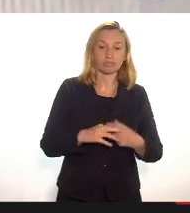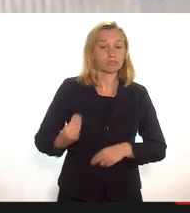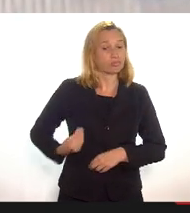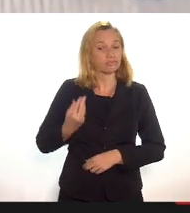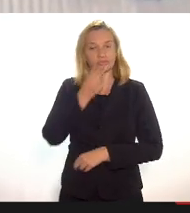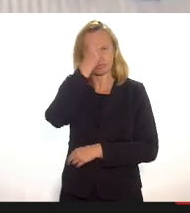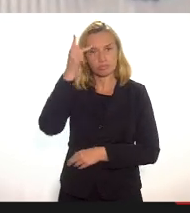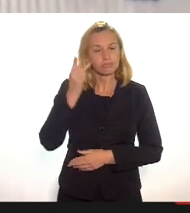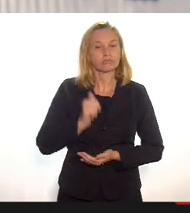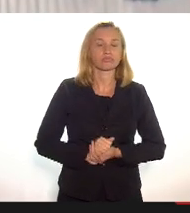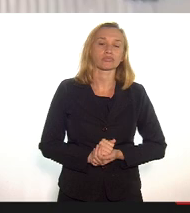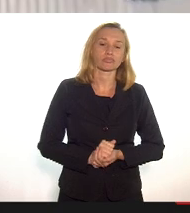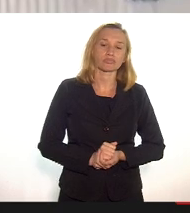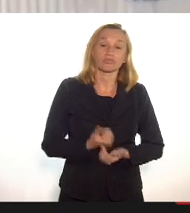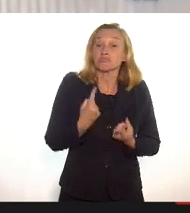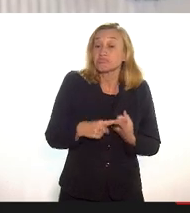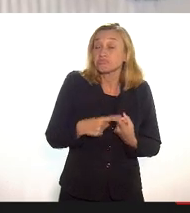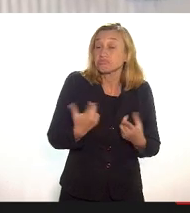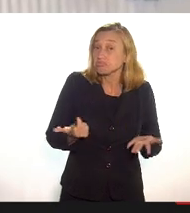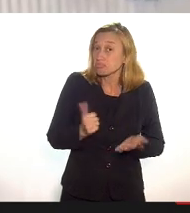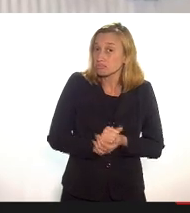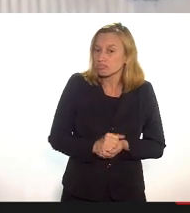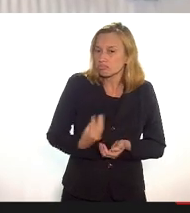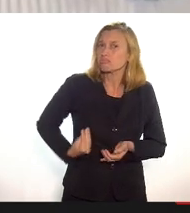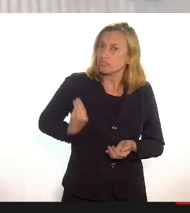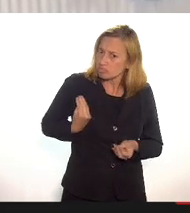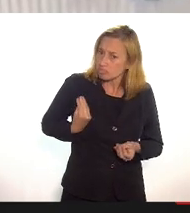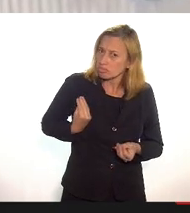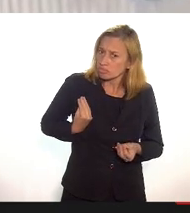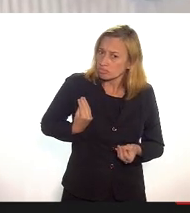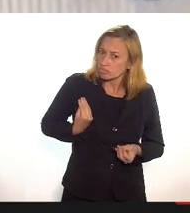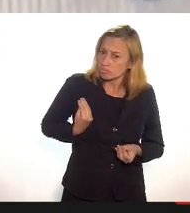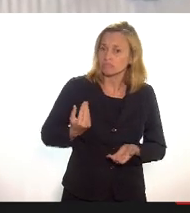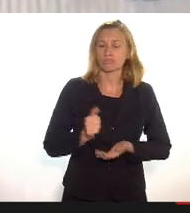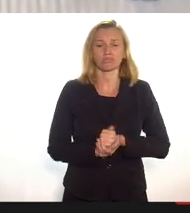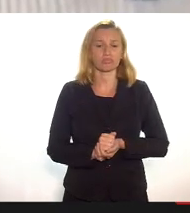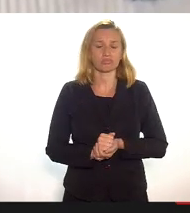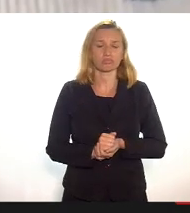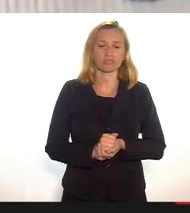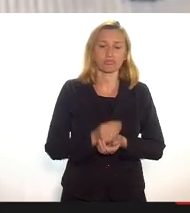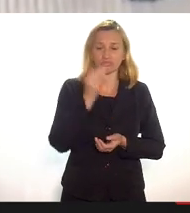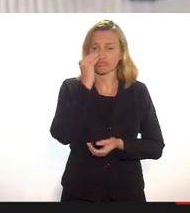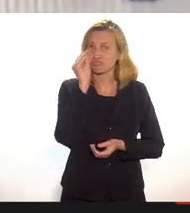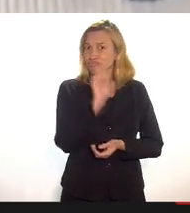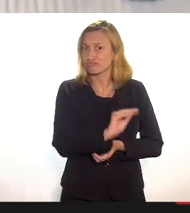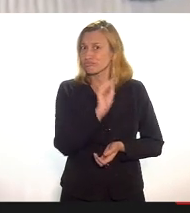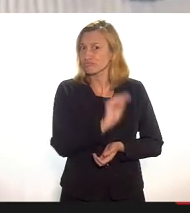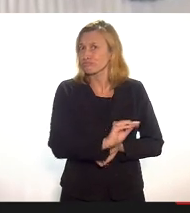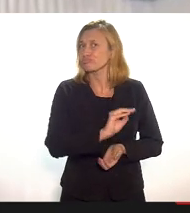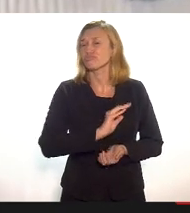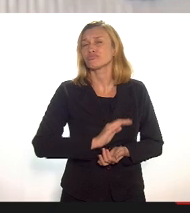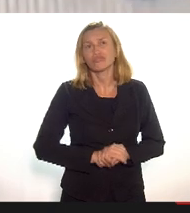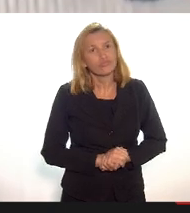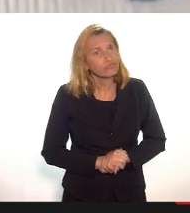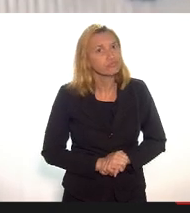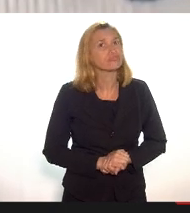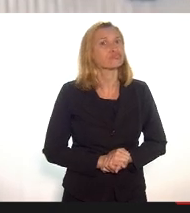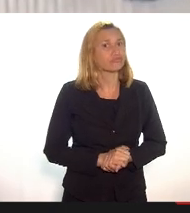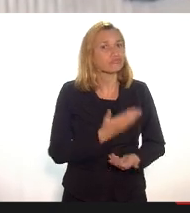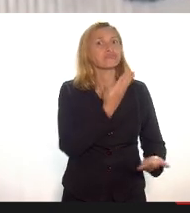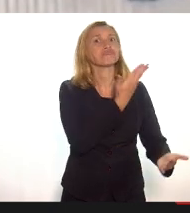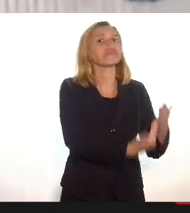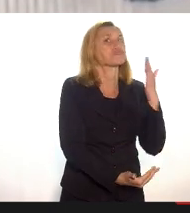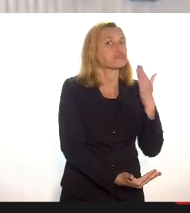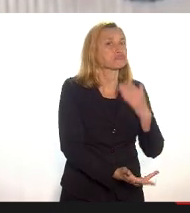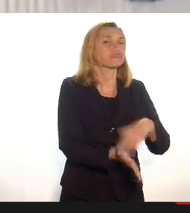das pessoas, porque são vidas que estão sendo descartadas, desprezadas,